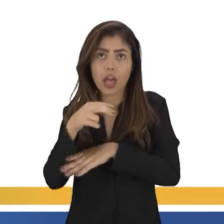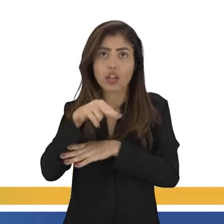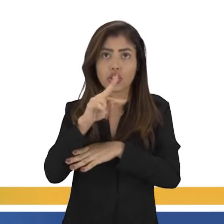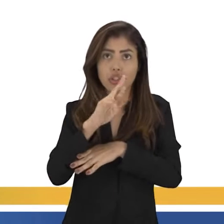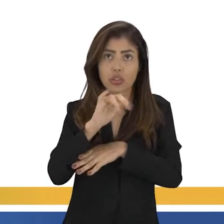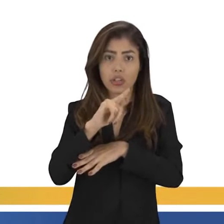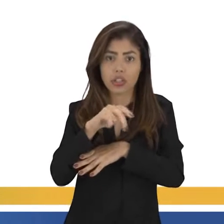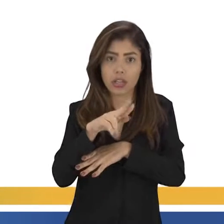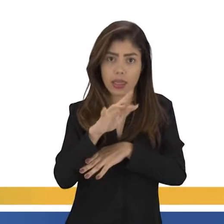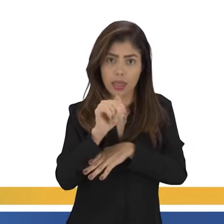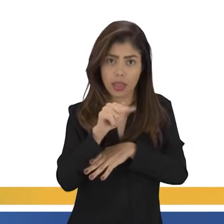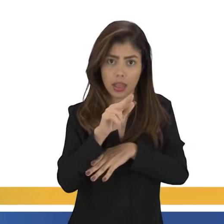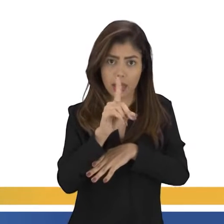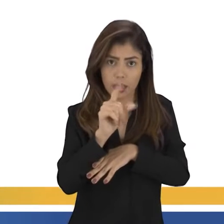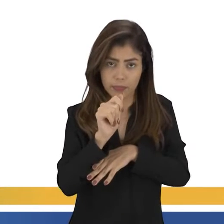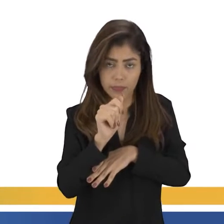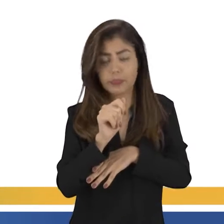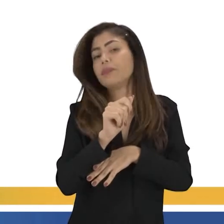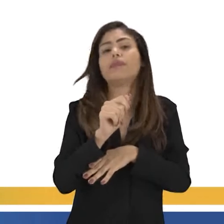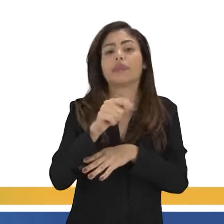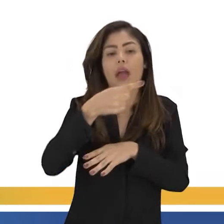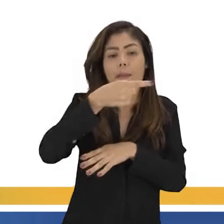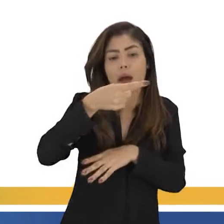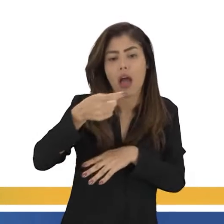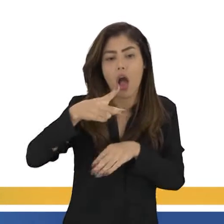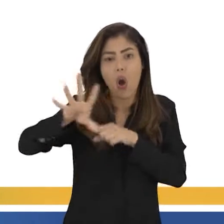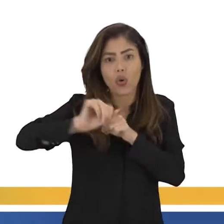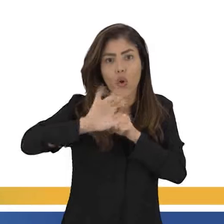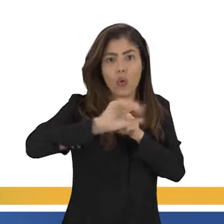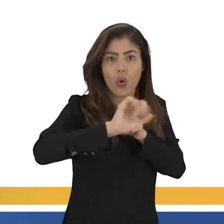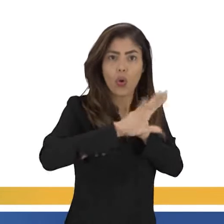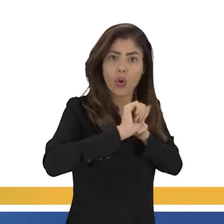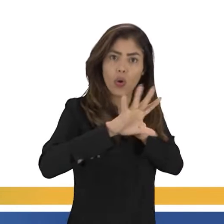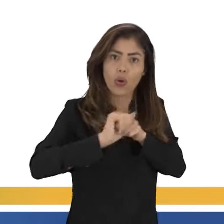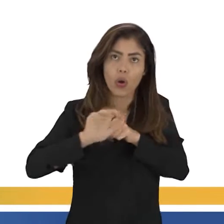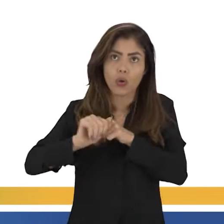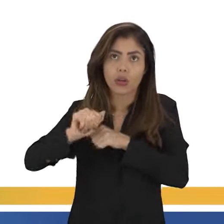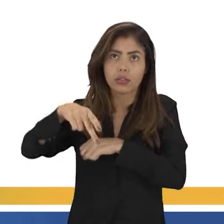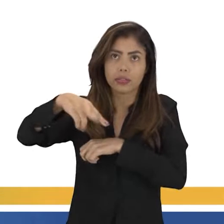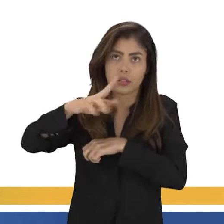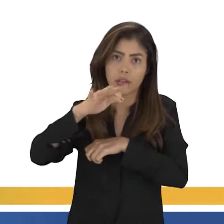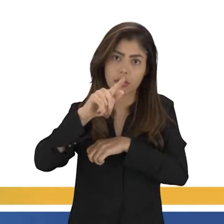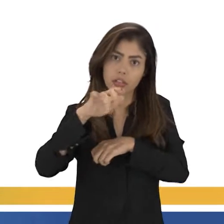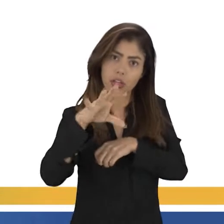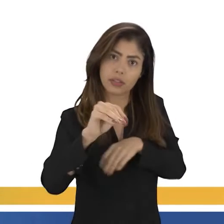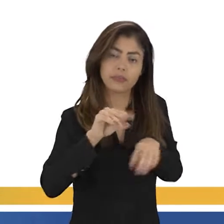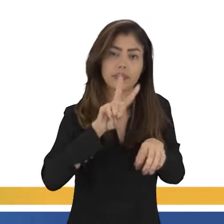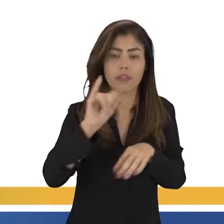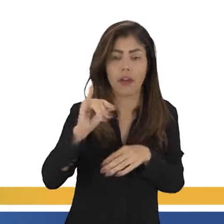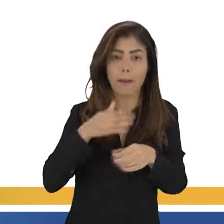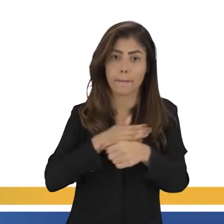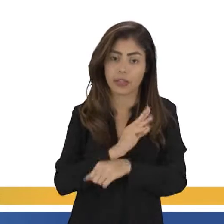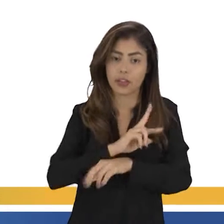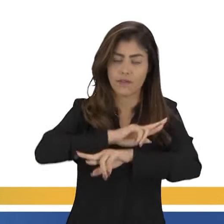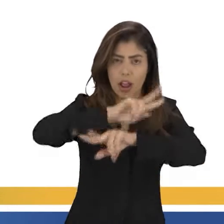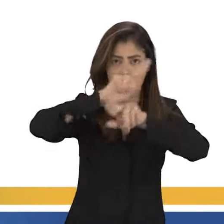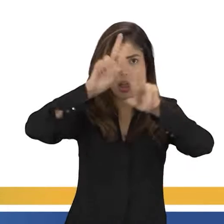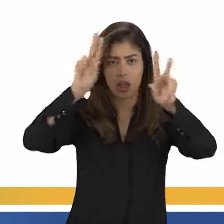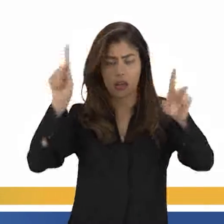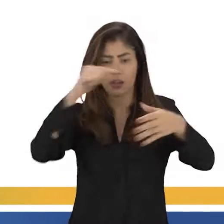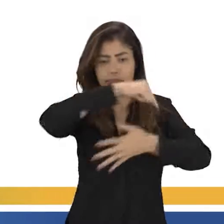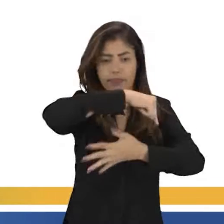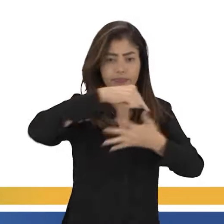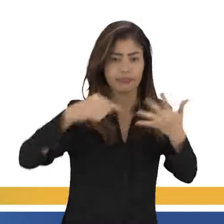Nitrogenadas. Então, essa bactéria, ela absorve, né, o nitrogênio. Esse nitrogênio passa por vários